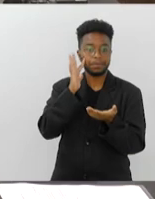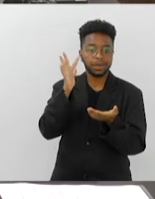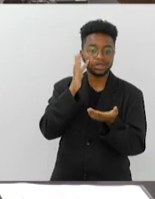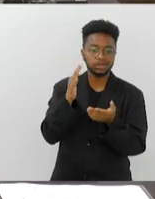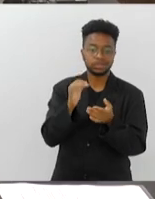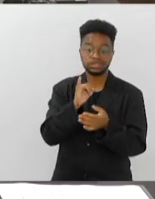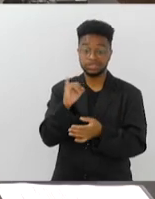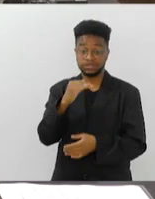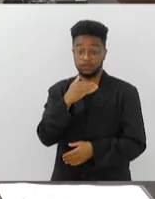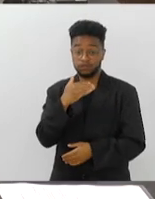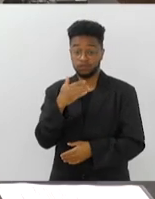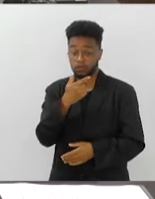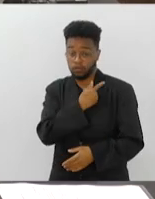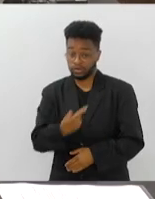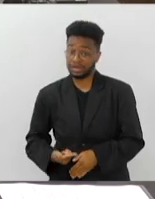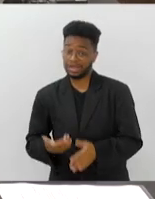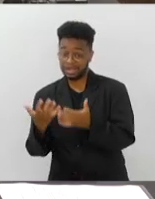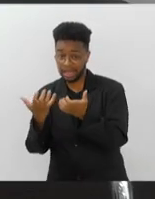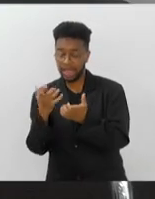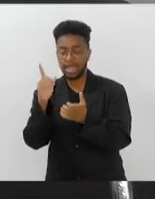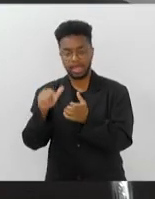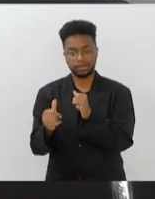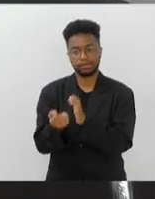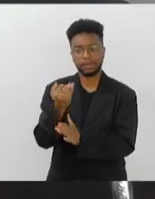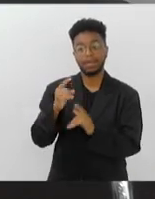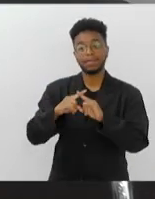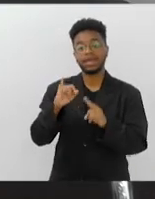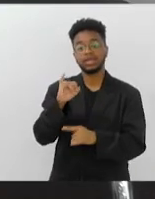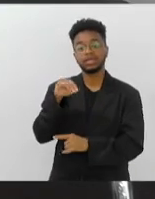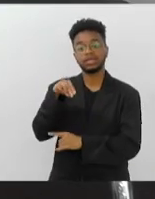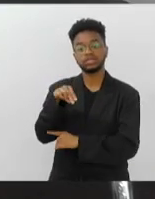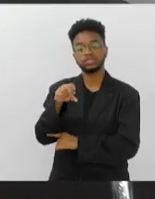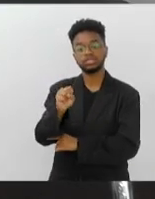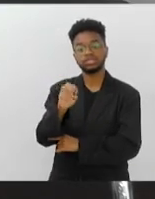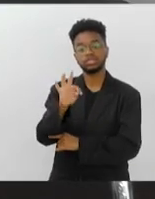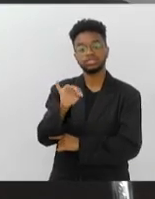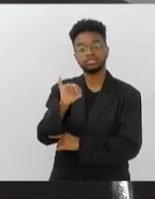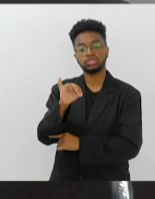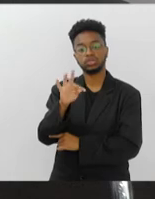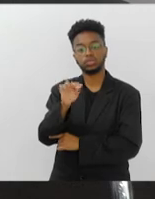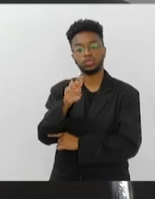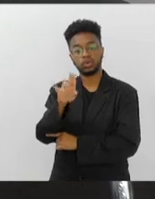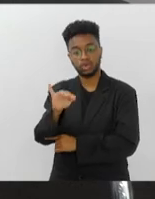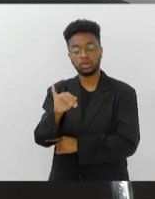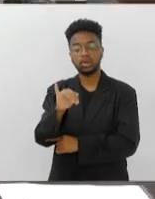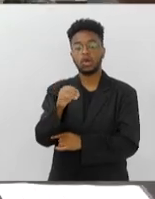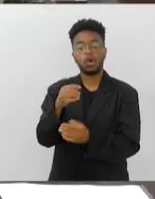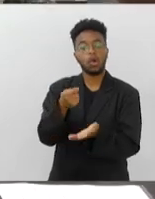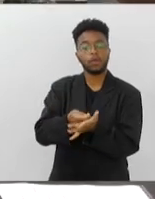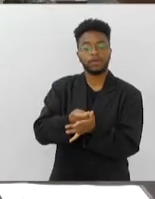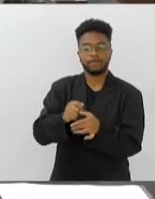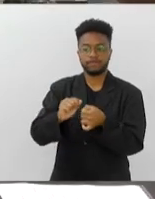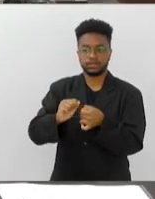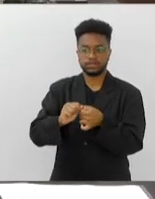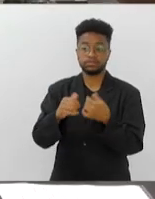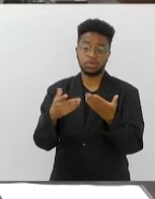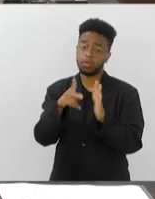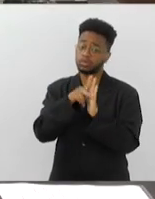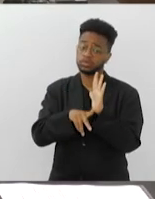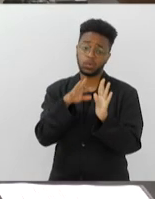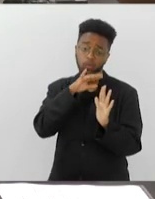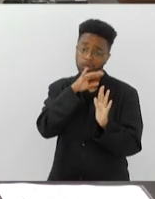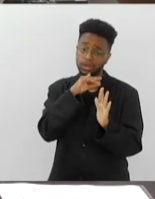Institui para fazer. Assim, o projeto é ruim. Porque não observa os